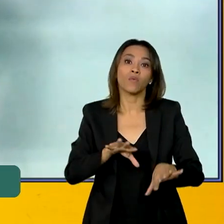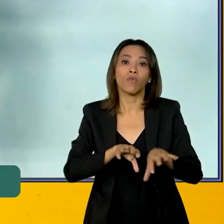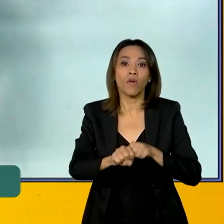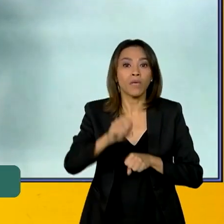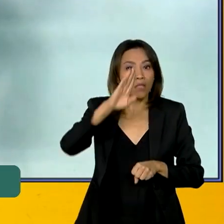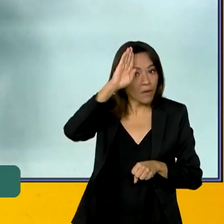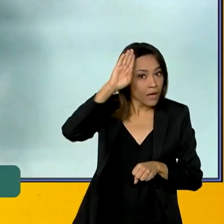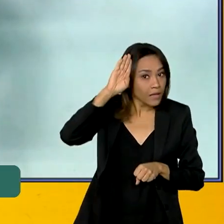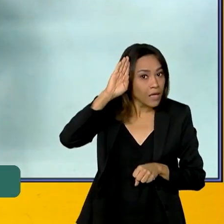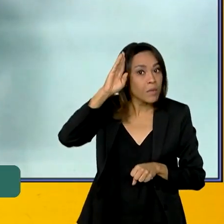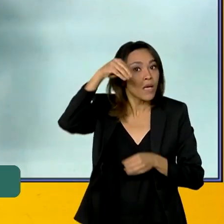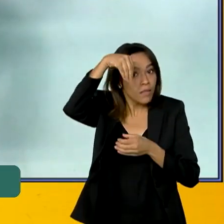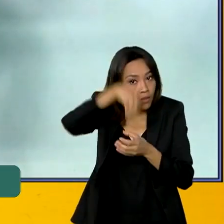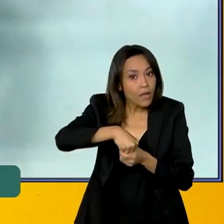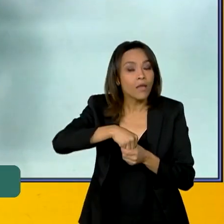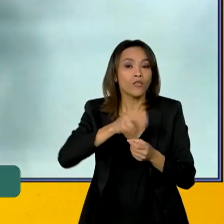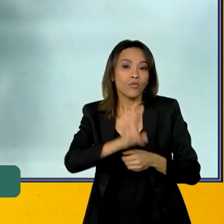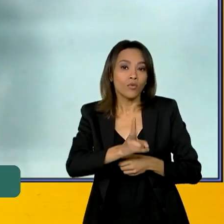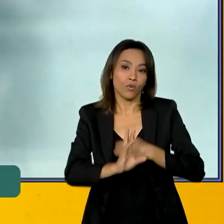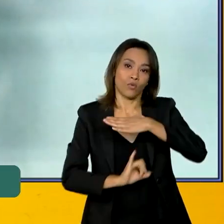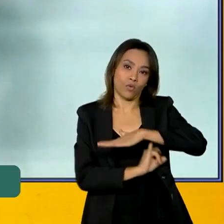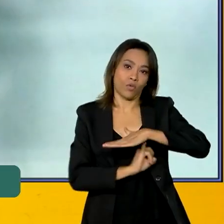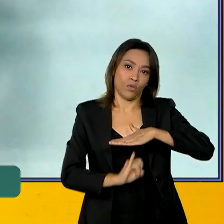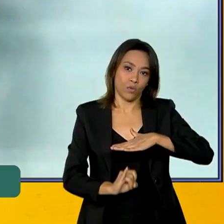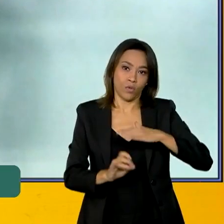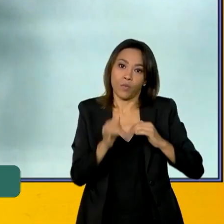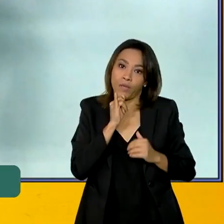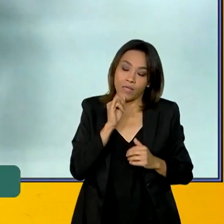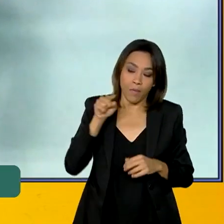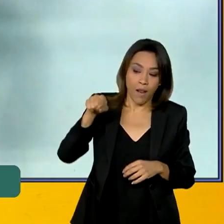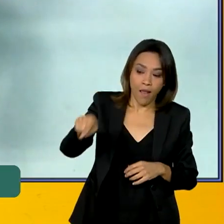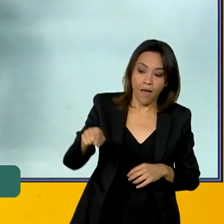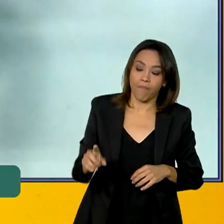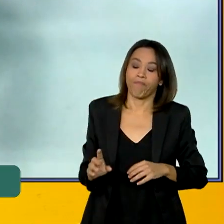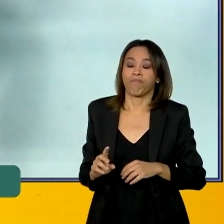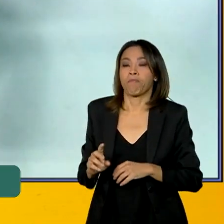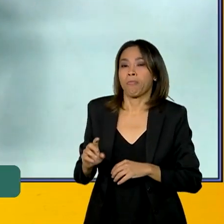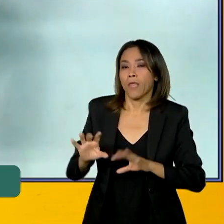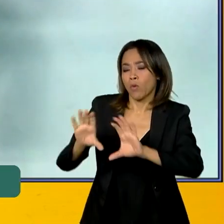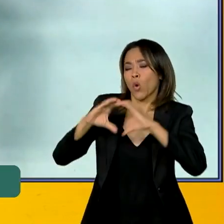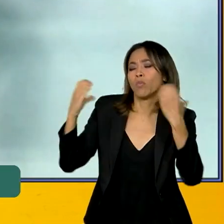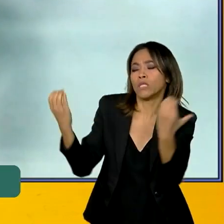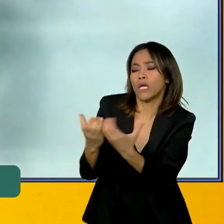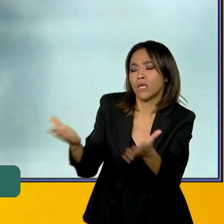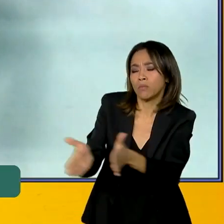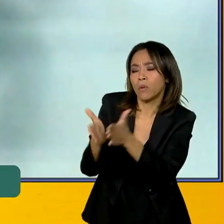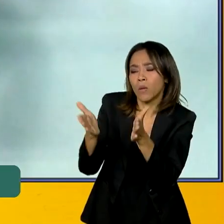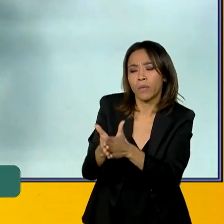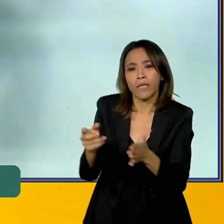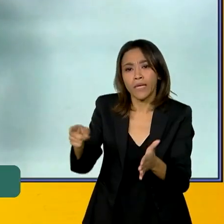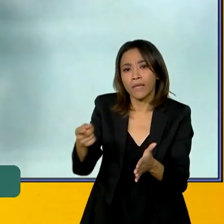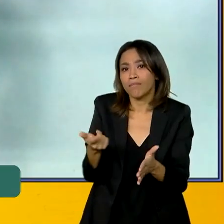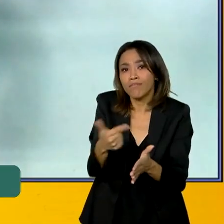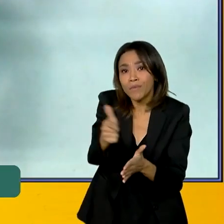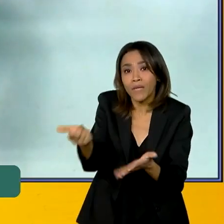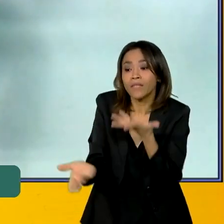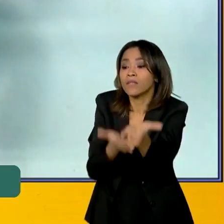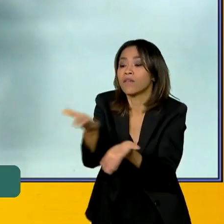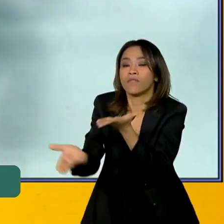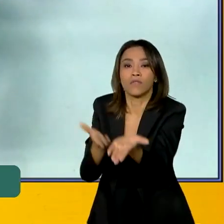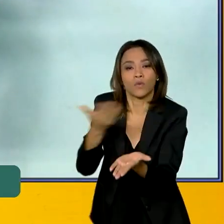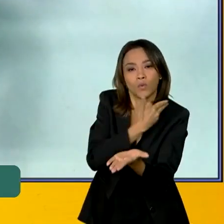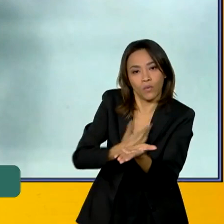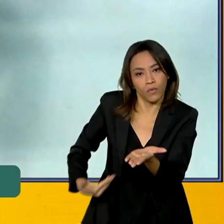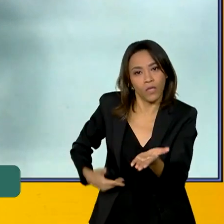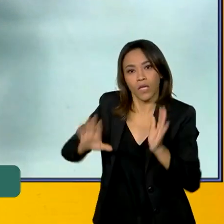mesma unidade. Então, numa comunidade que você tem uma baixa cobertura, né, de oferta de serviços públicos, né, voltadas para